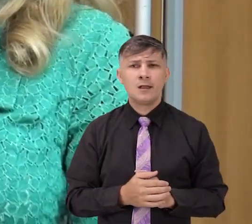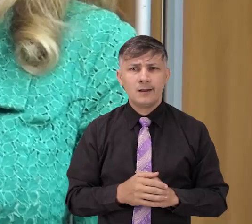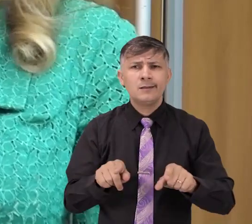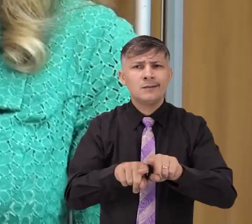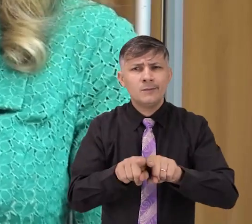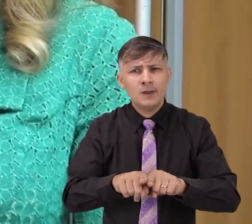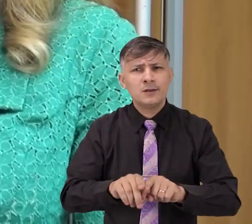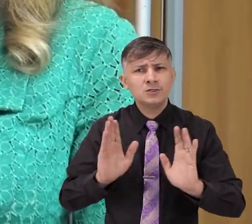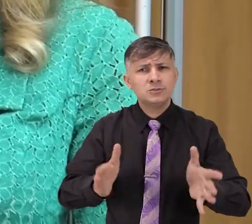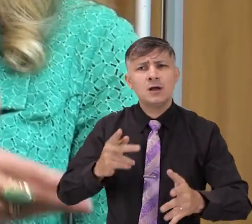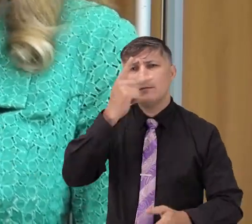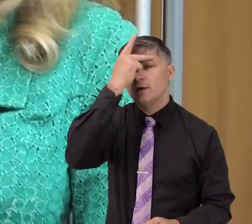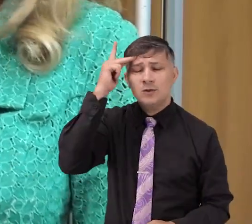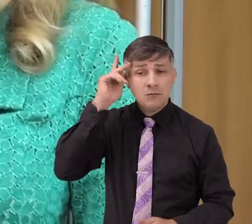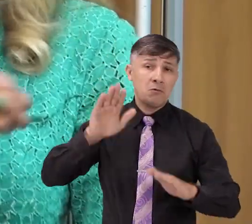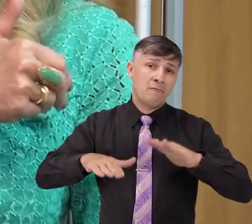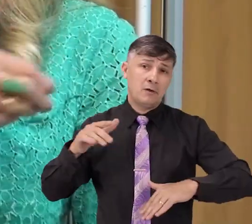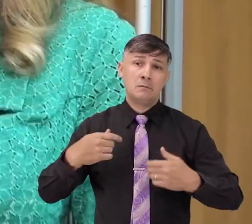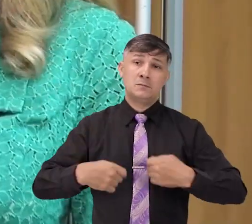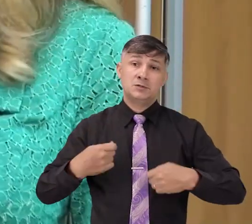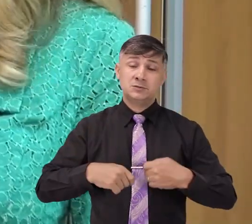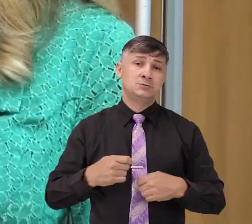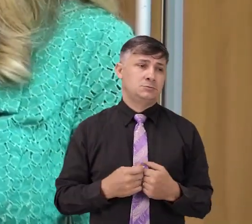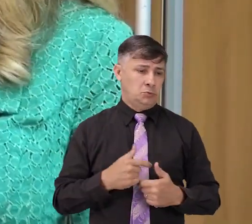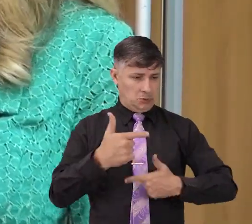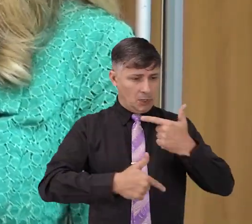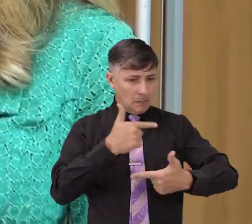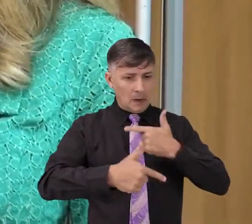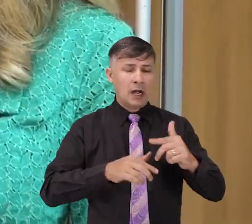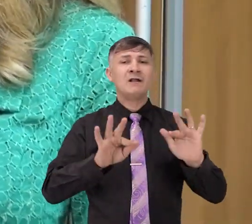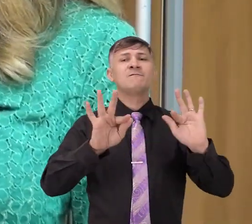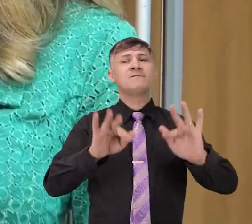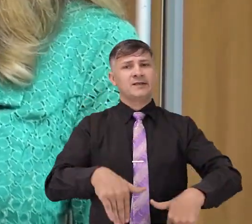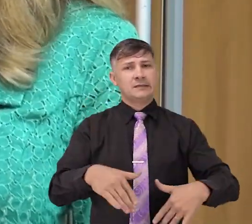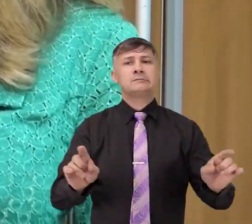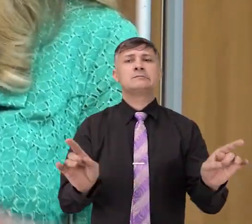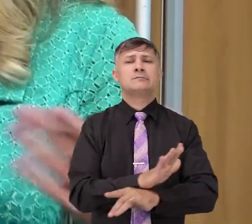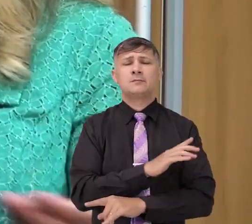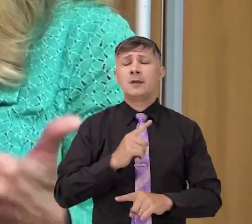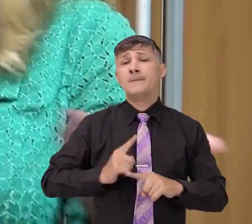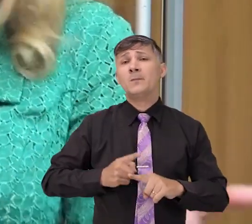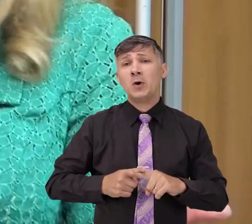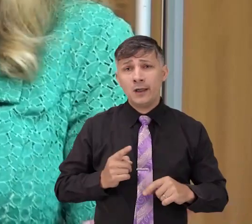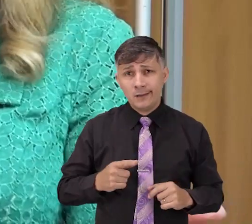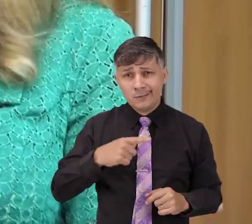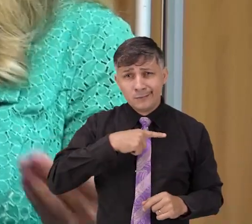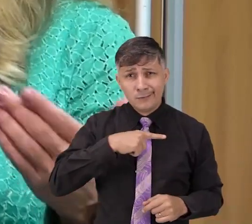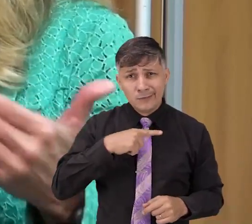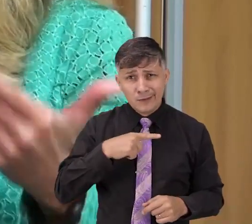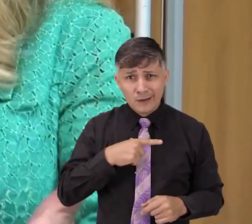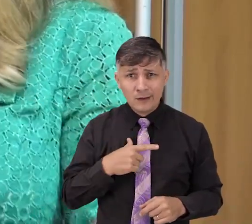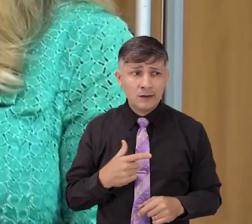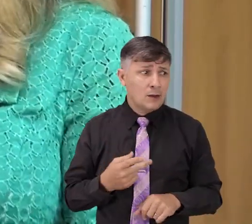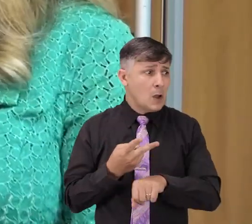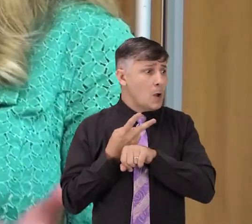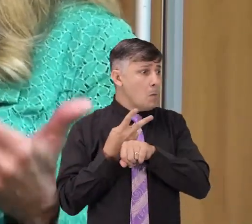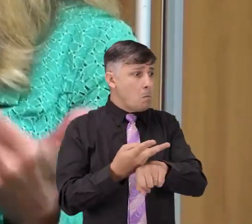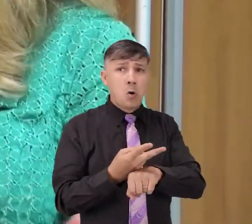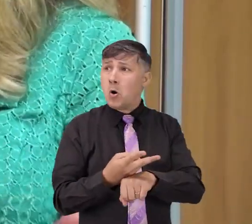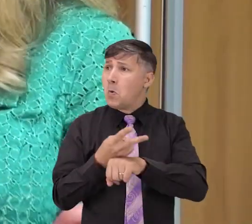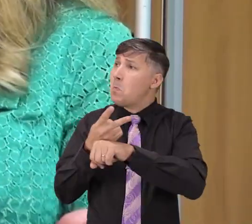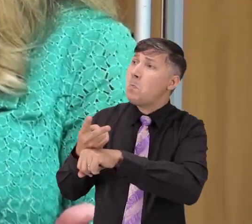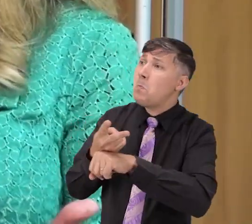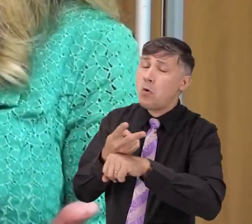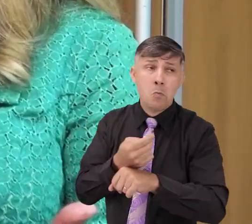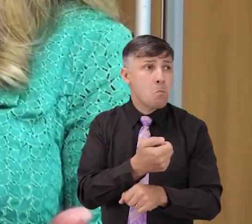E então, as pessoas, enfim, tiveram que encerrar suas atividades por conta até da pouca procura, da